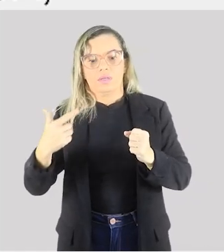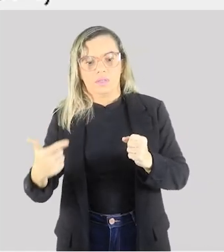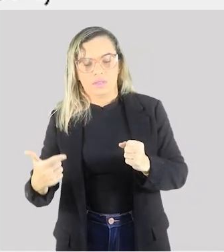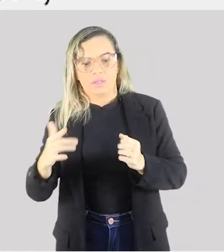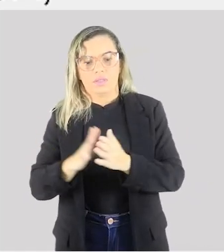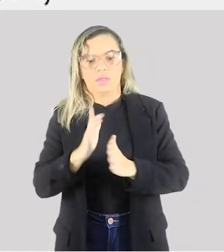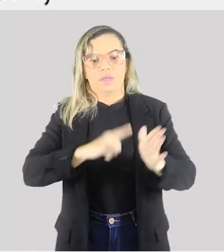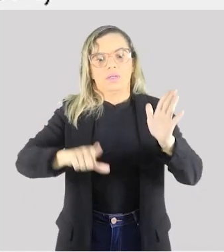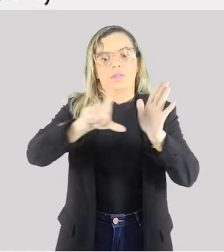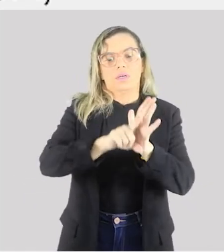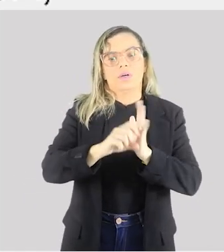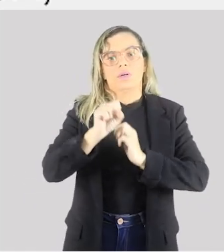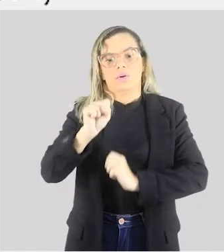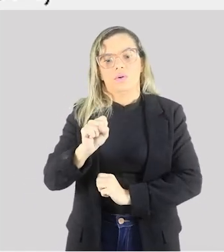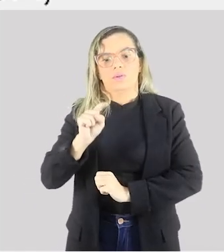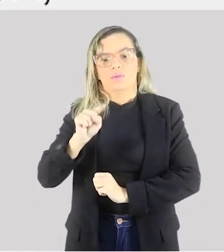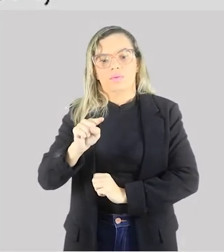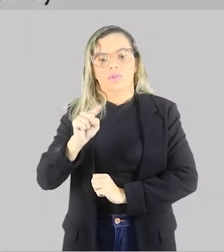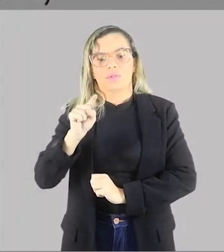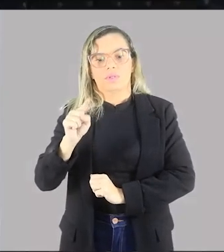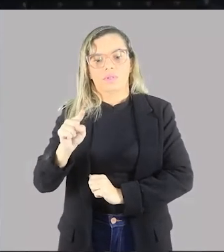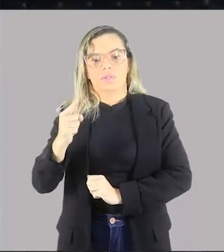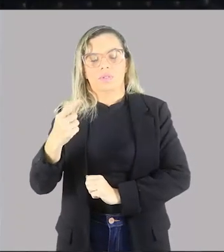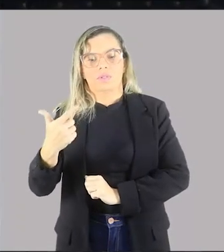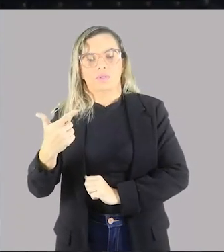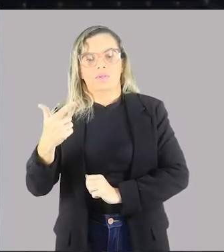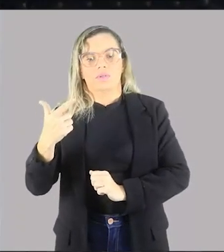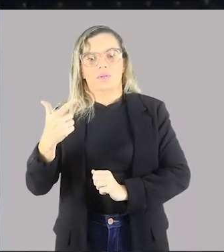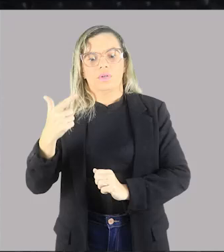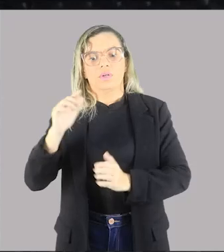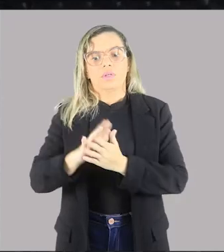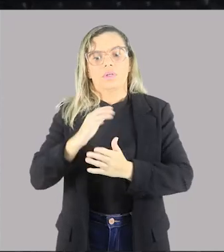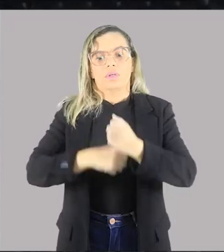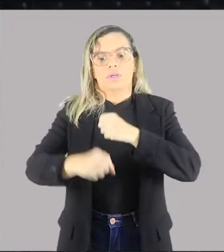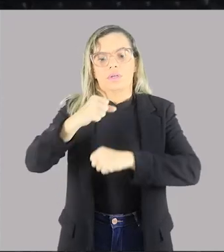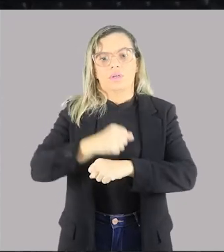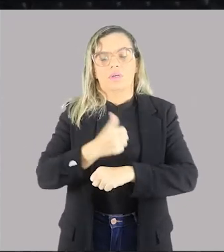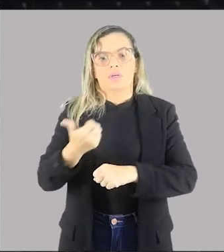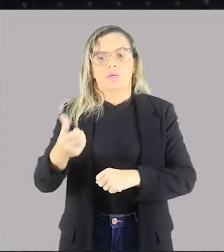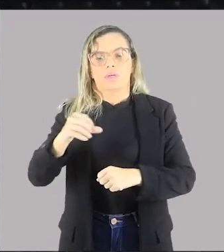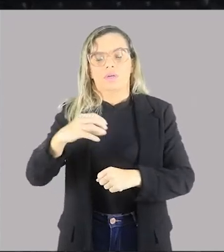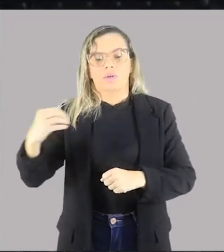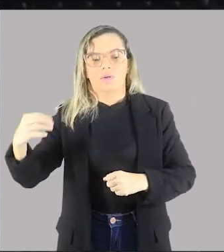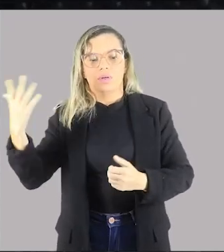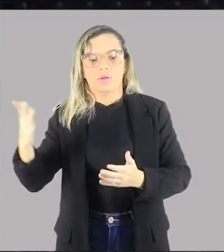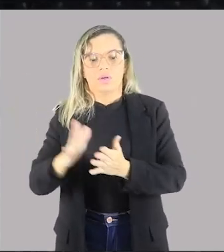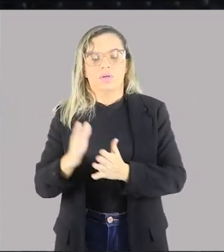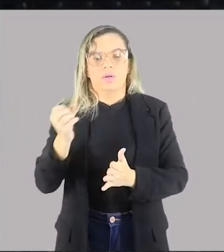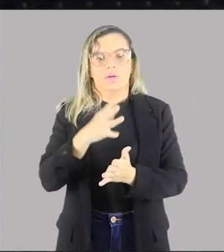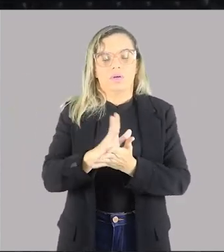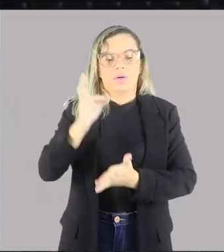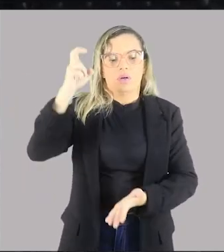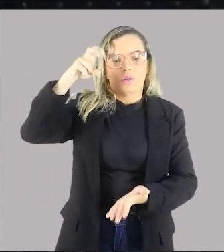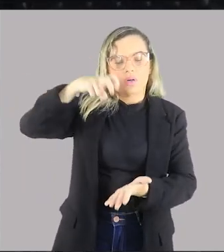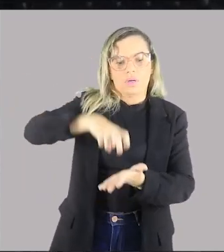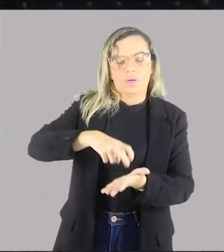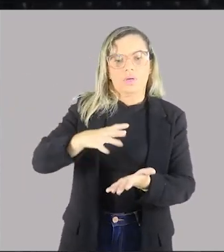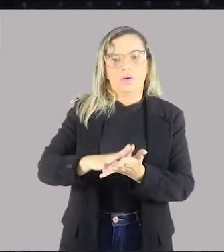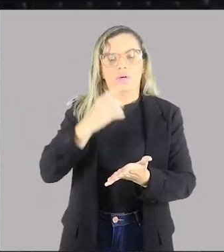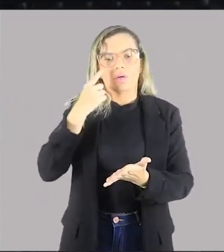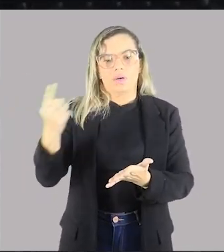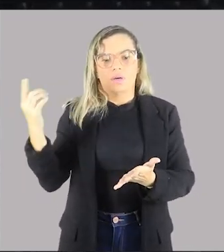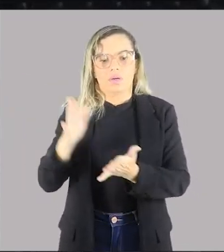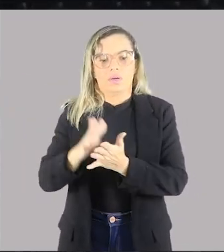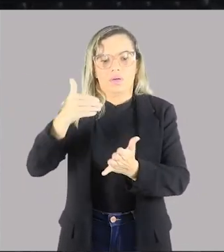de 90, é também possível encontrar uma nova infração que traga a possibilidade